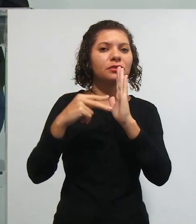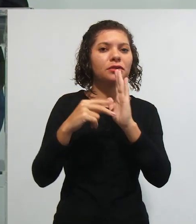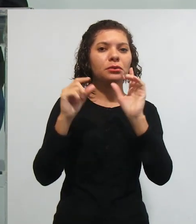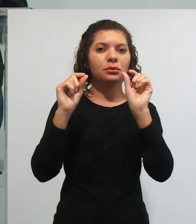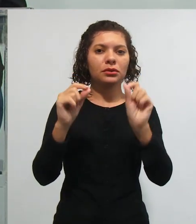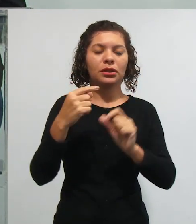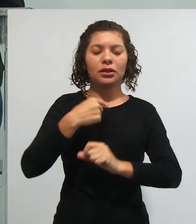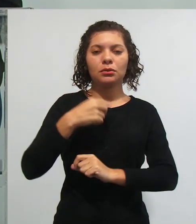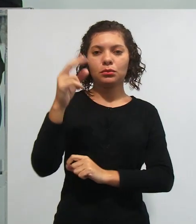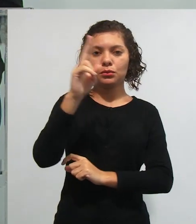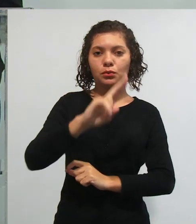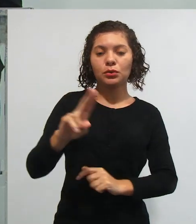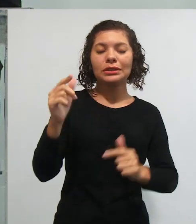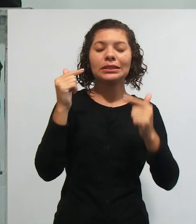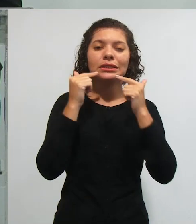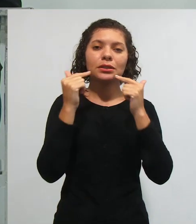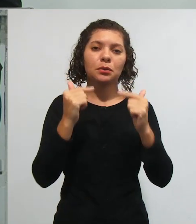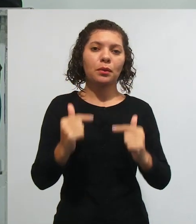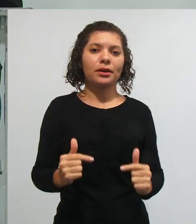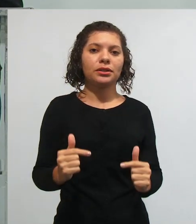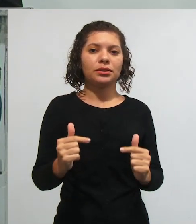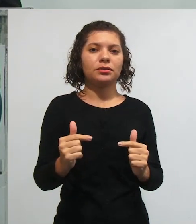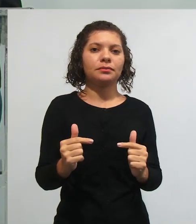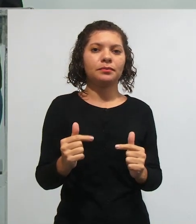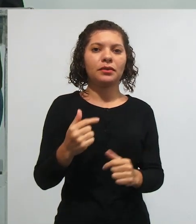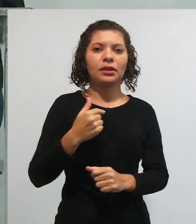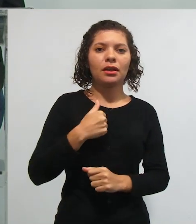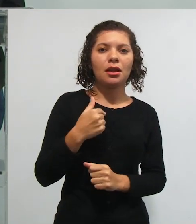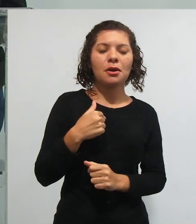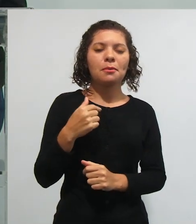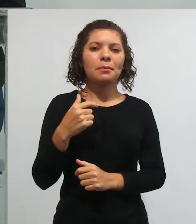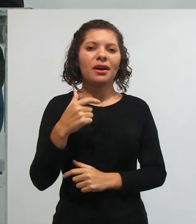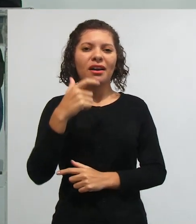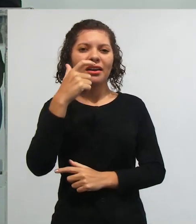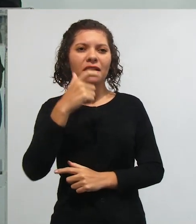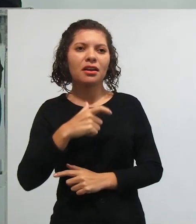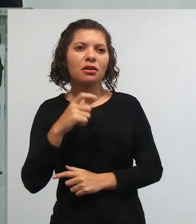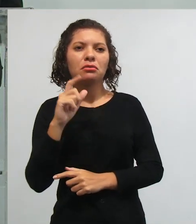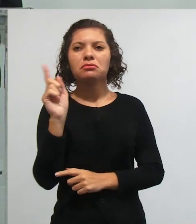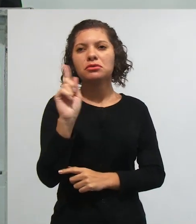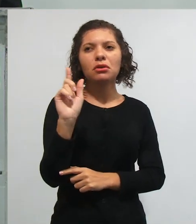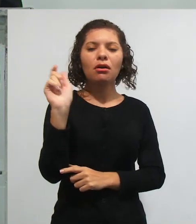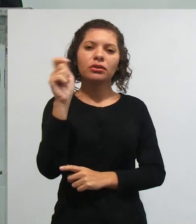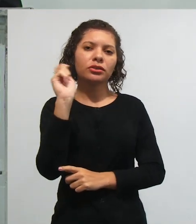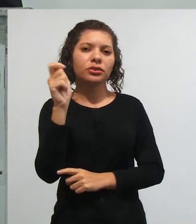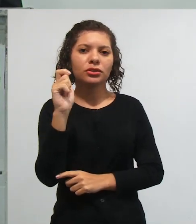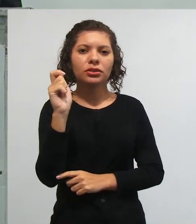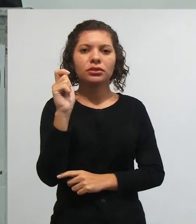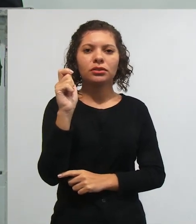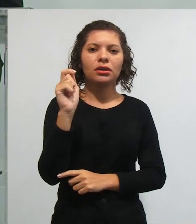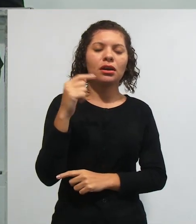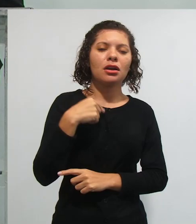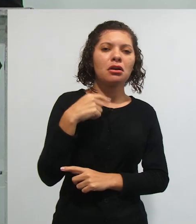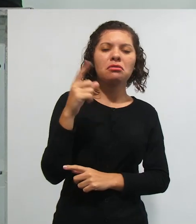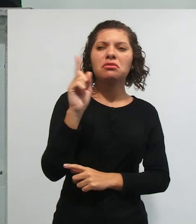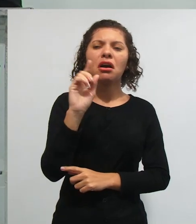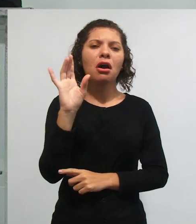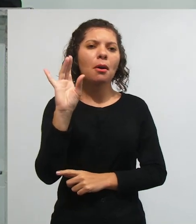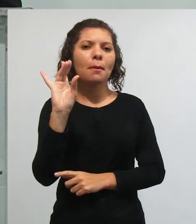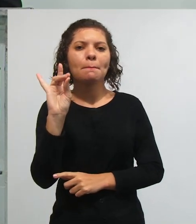utilizando o recurso da linguagem eu não preciso dizer que não sou argentino que não sou uruguaia que não sou